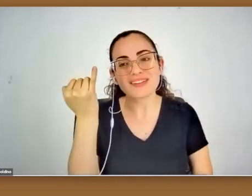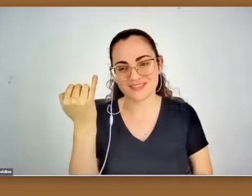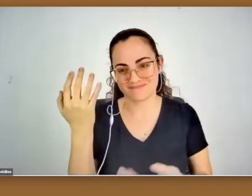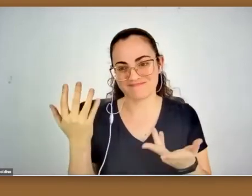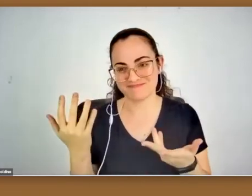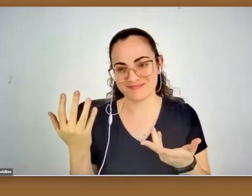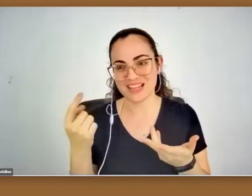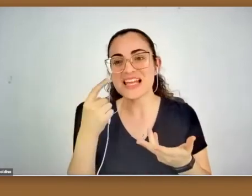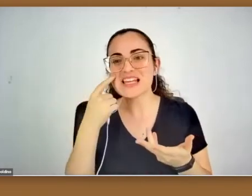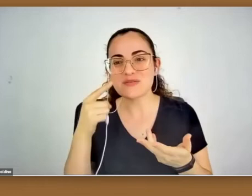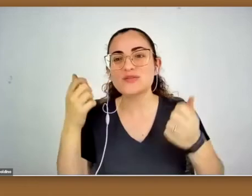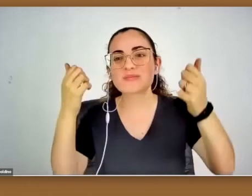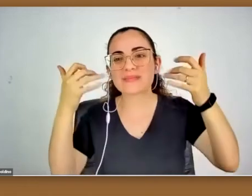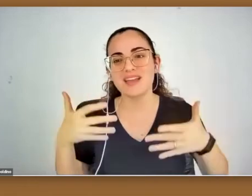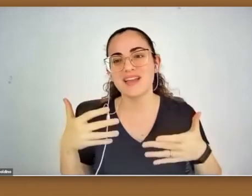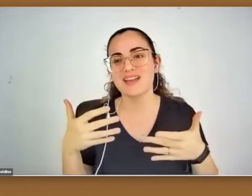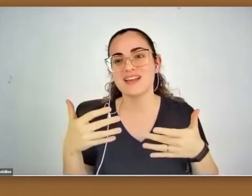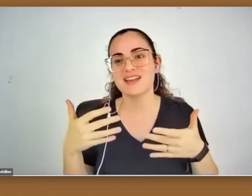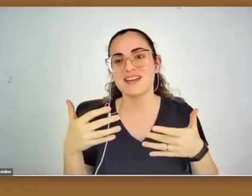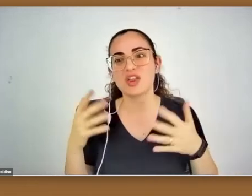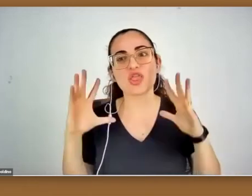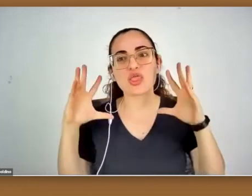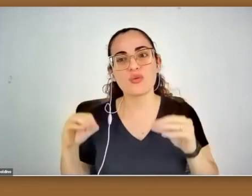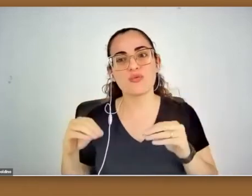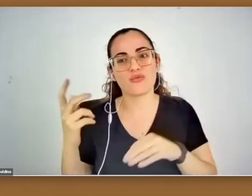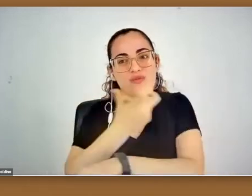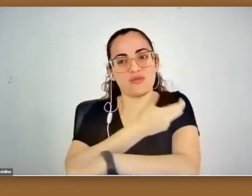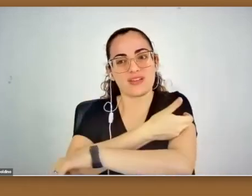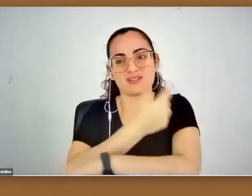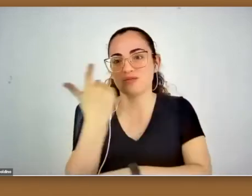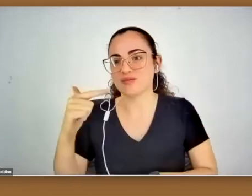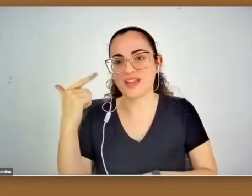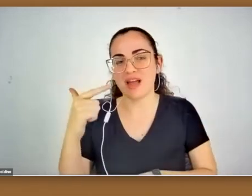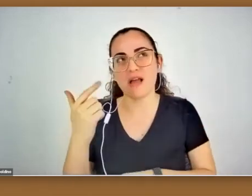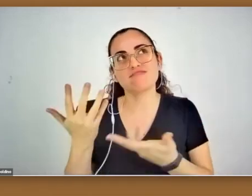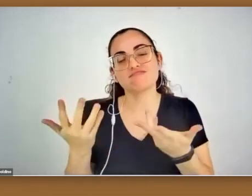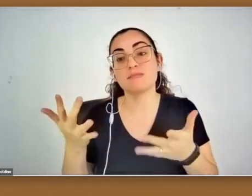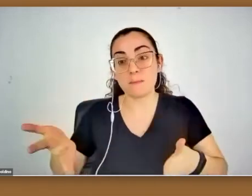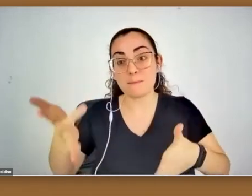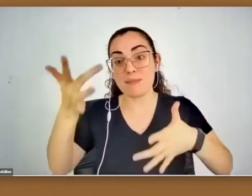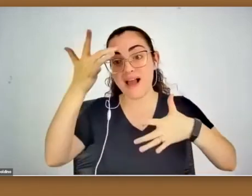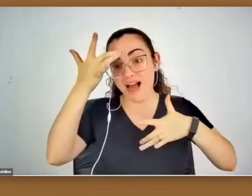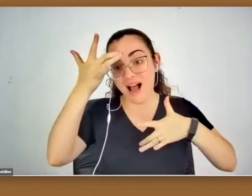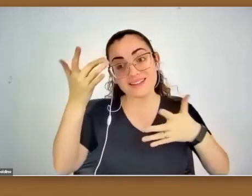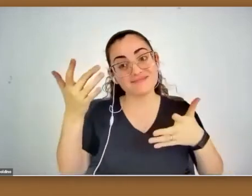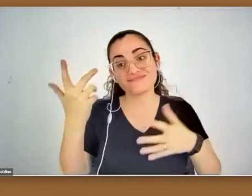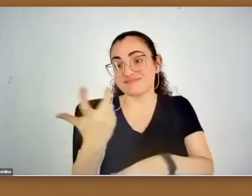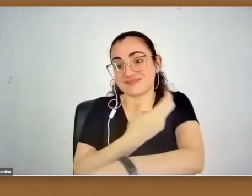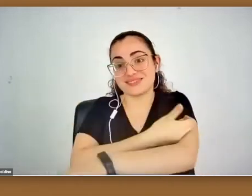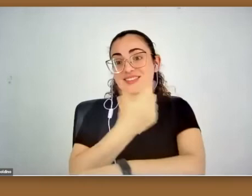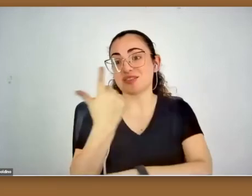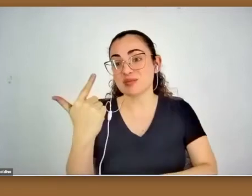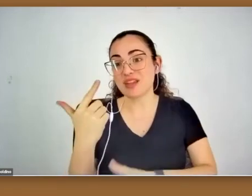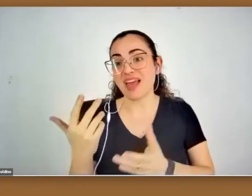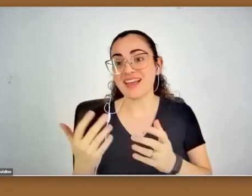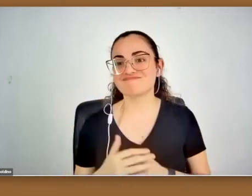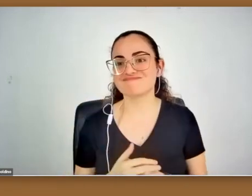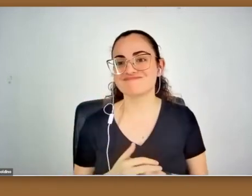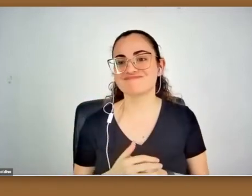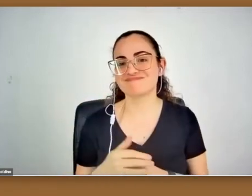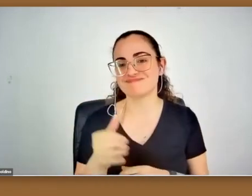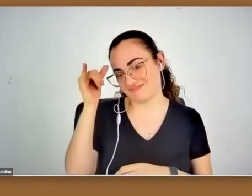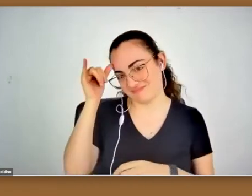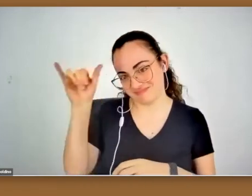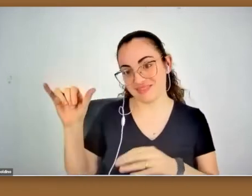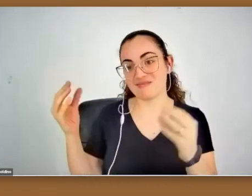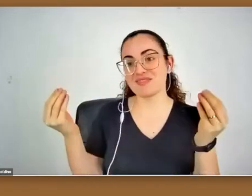por exemplo, a malária você também não tem. E aí, é importante o quê? Trabalhar uma coisa